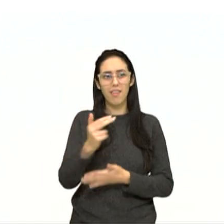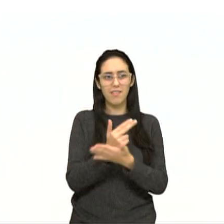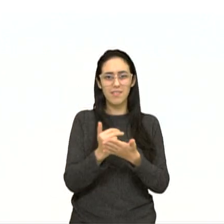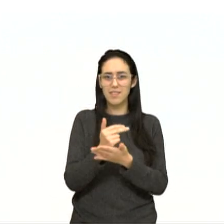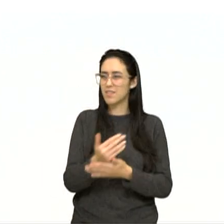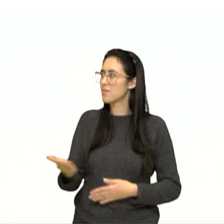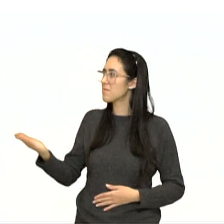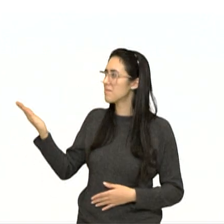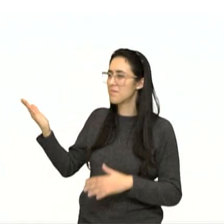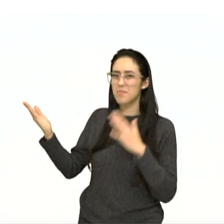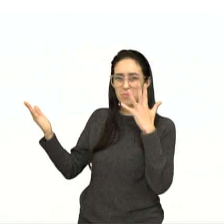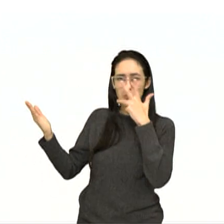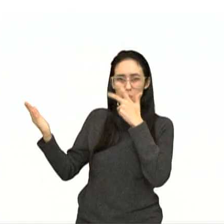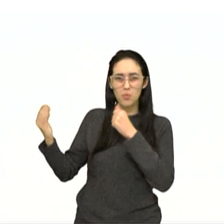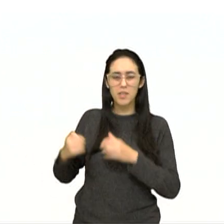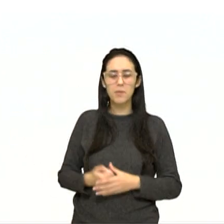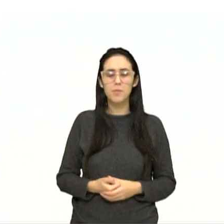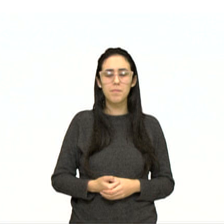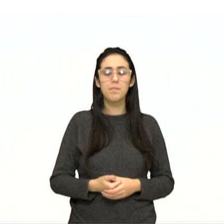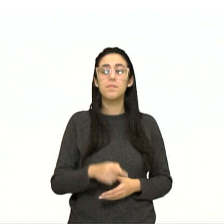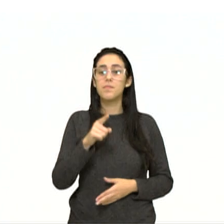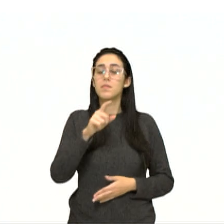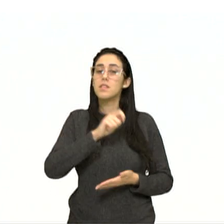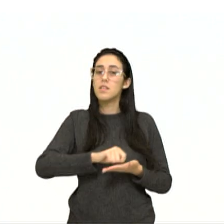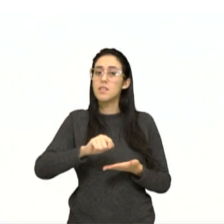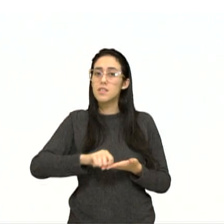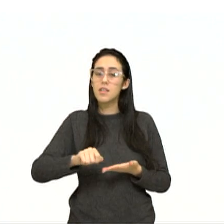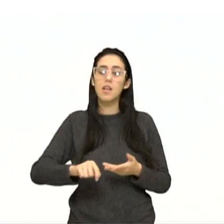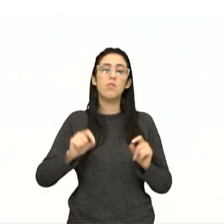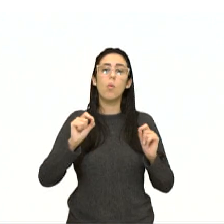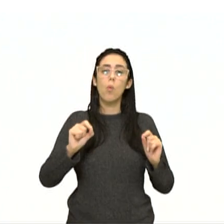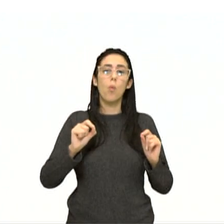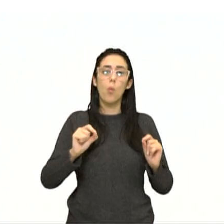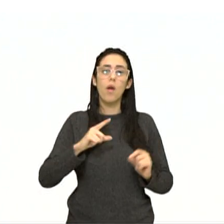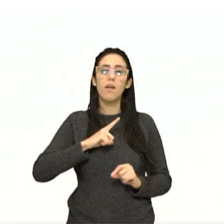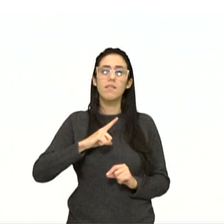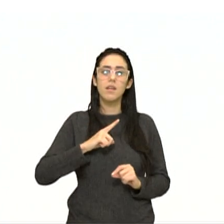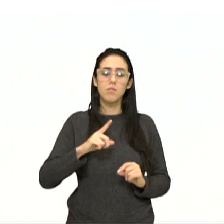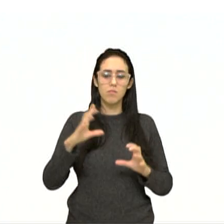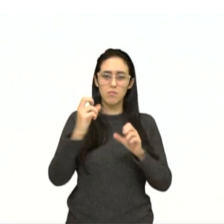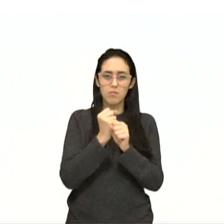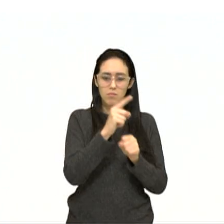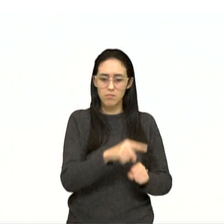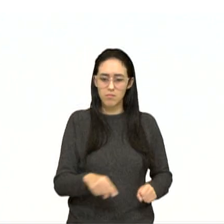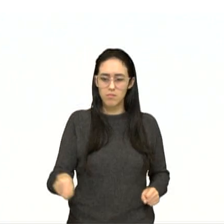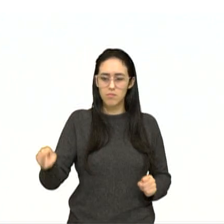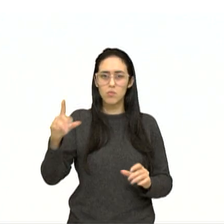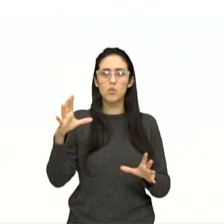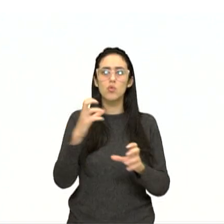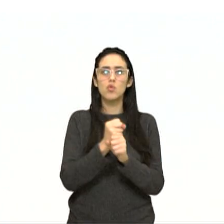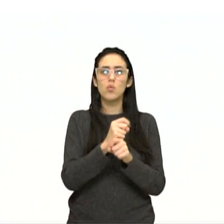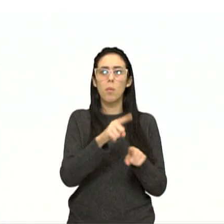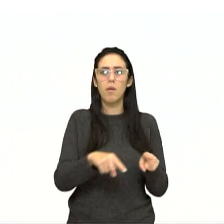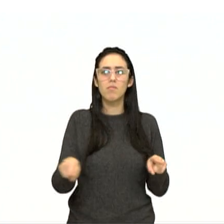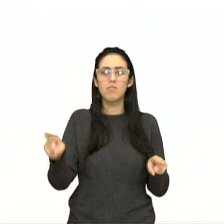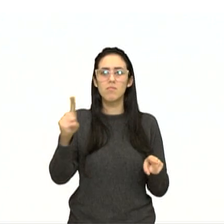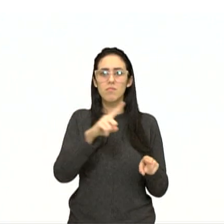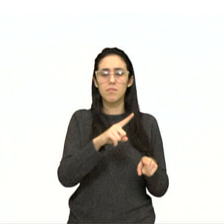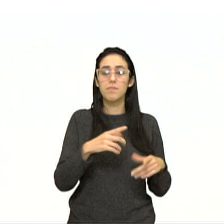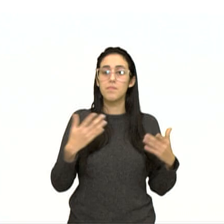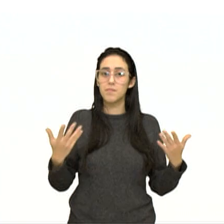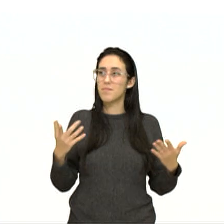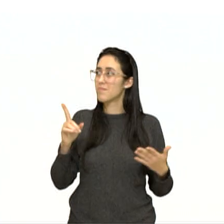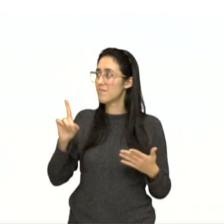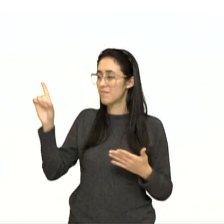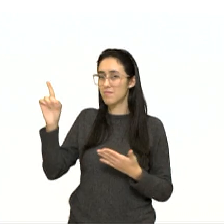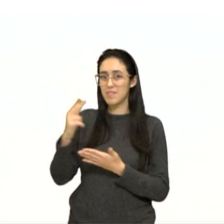bem bacana e escreva também o polinômio que expressa o perímetro desse quadrilátero. Então, nesse desenho que a Luana